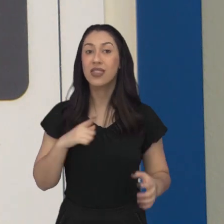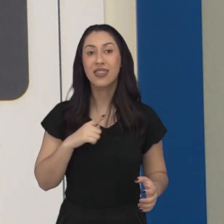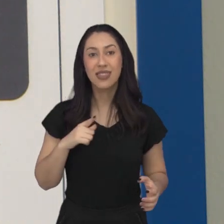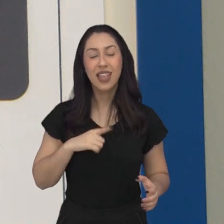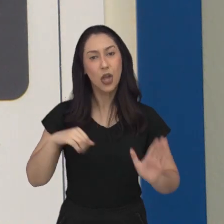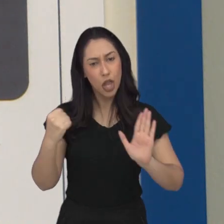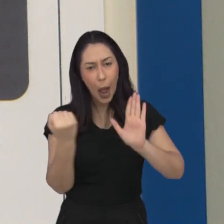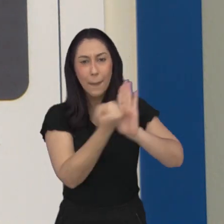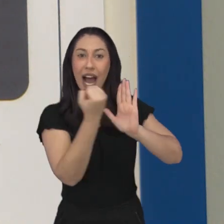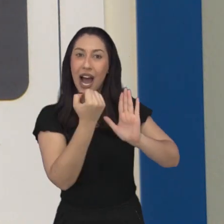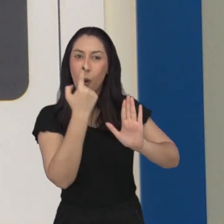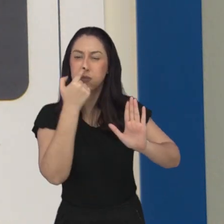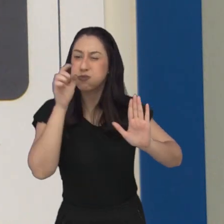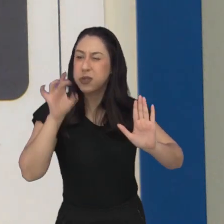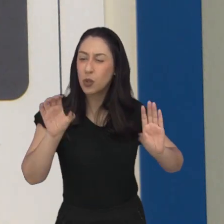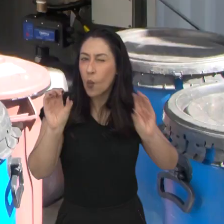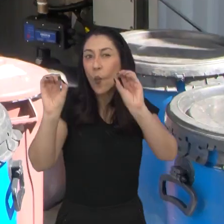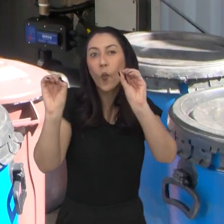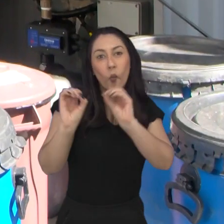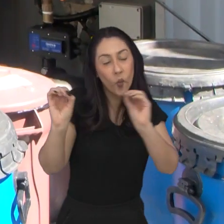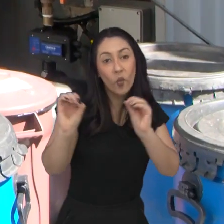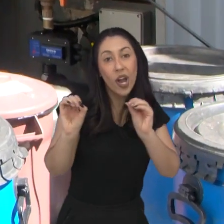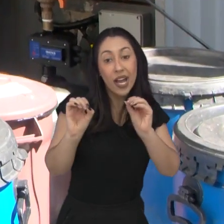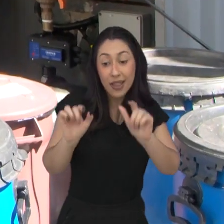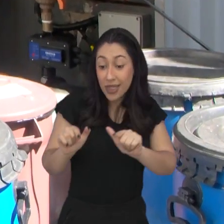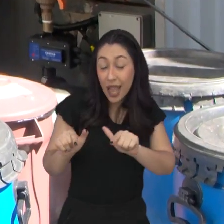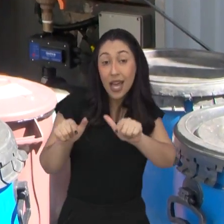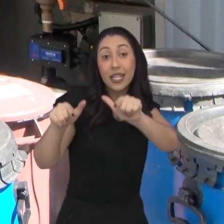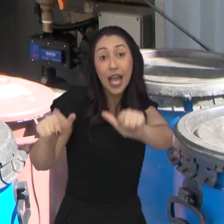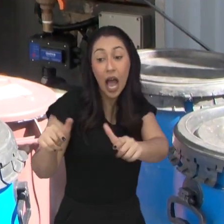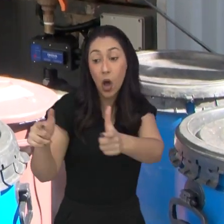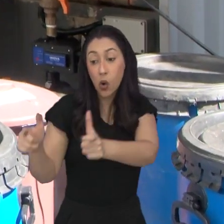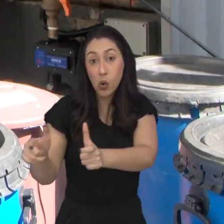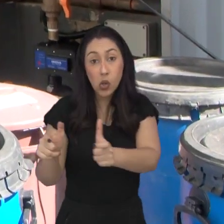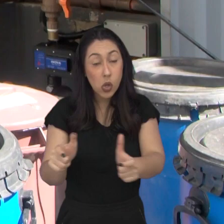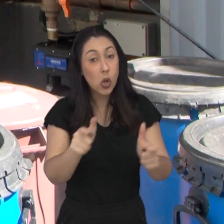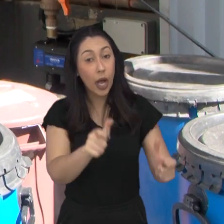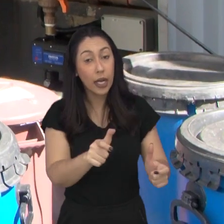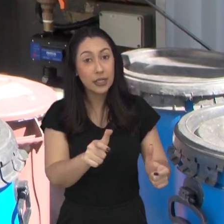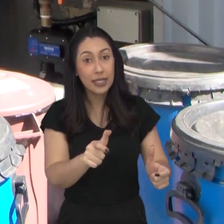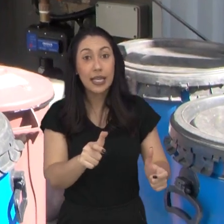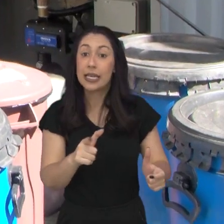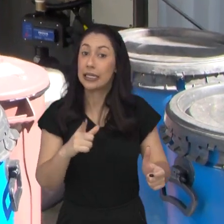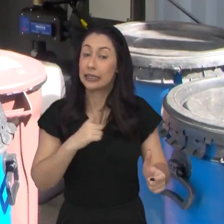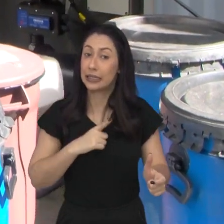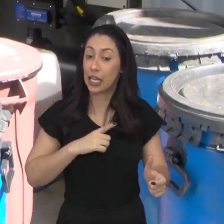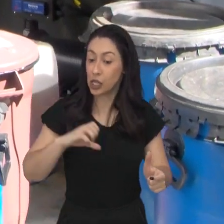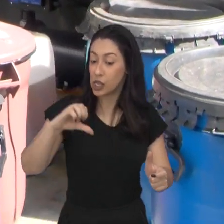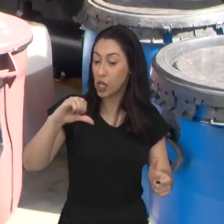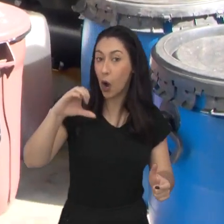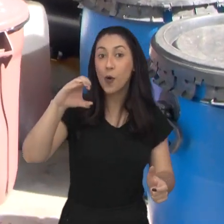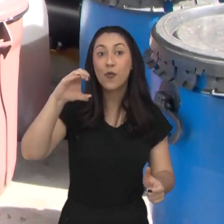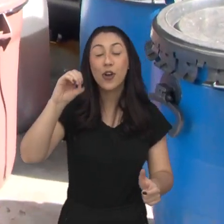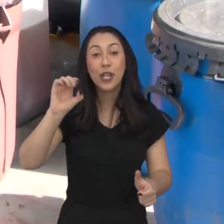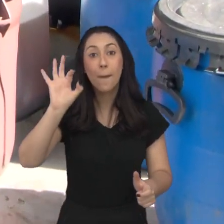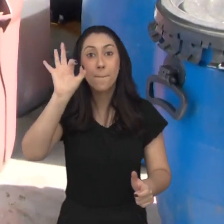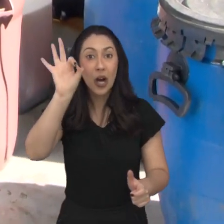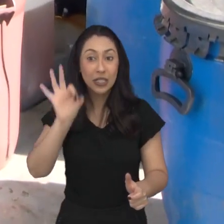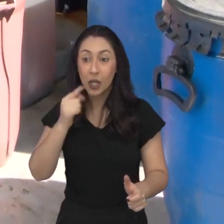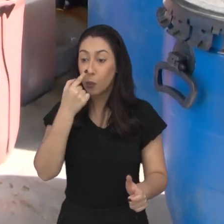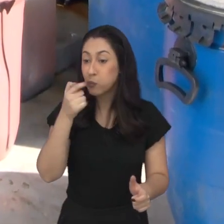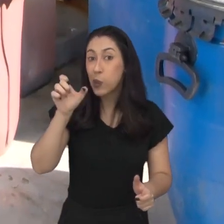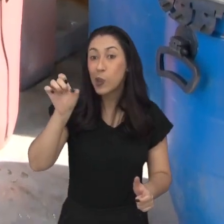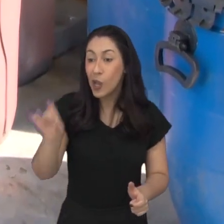a certificação Lixo Zero, concedida a estabelecimentos onde ao menos 90% dos